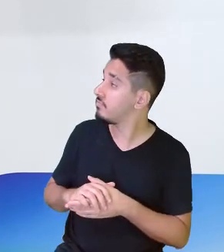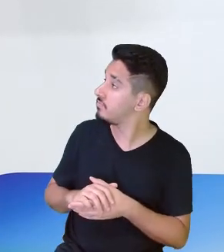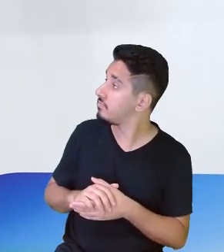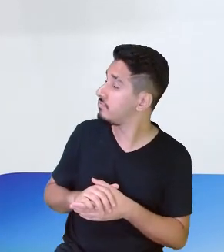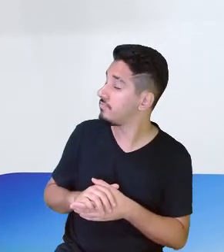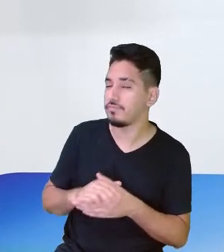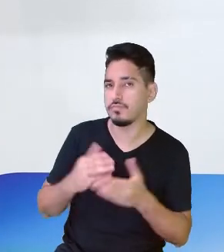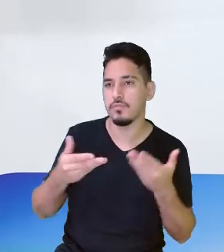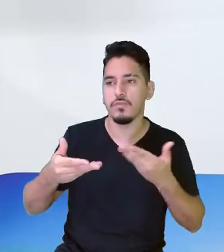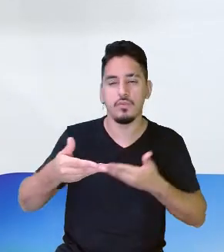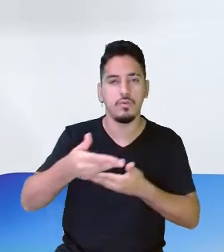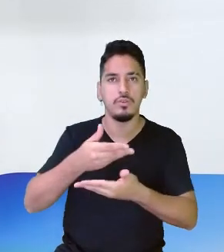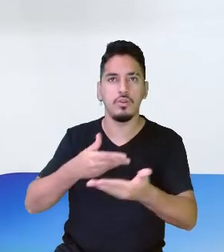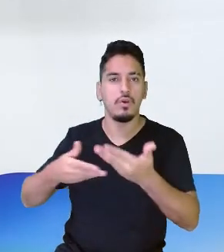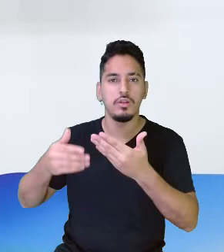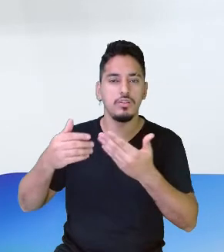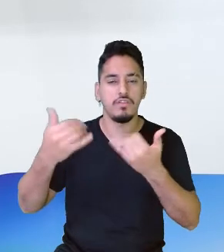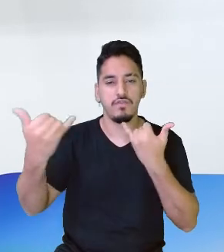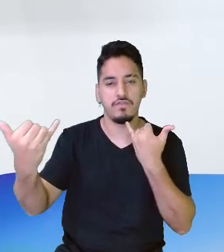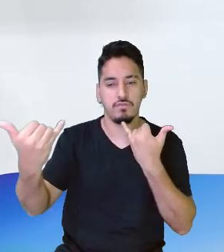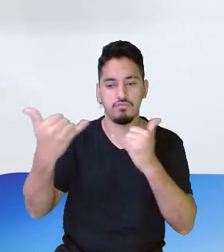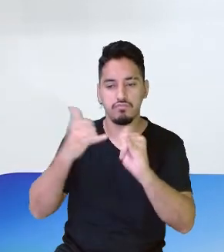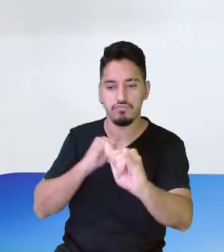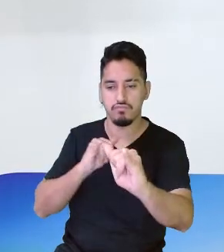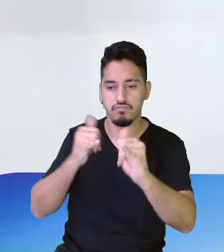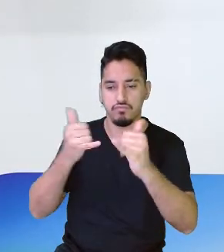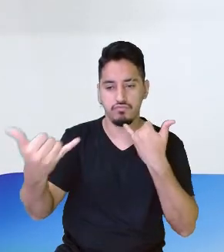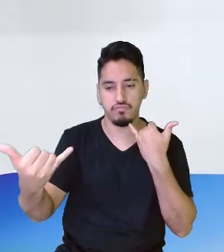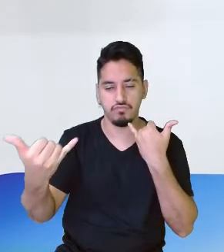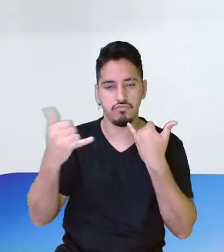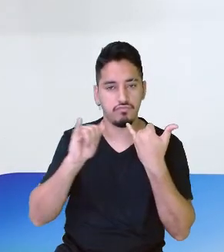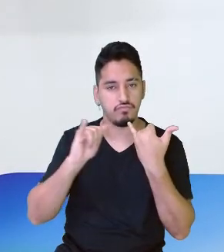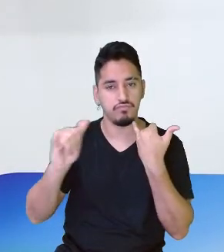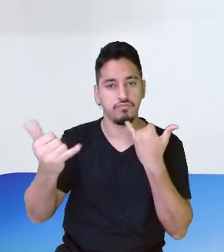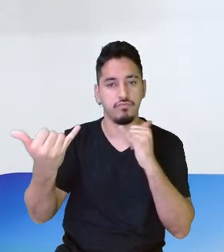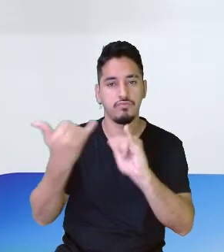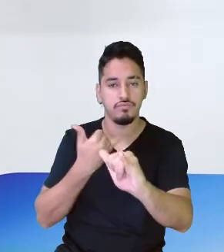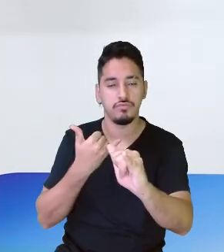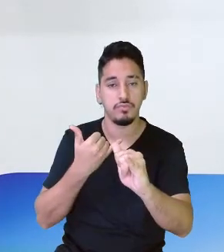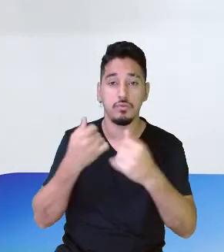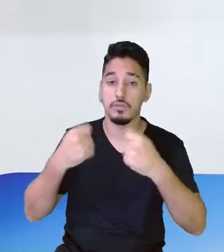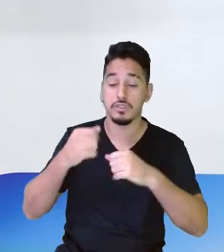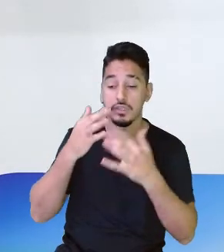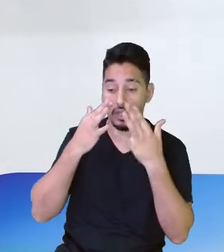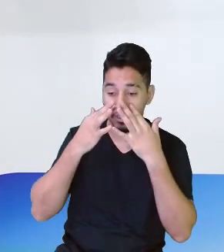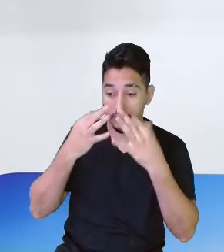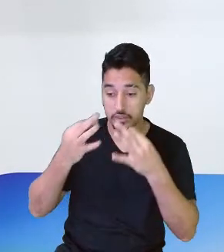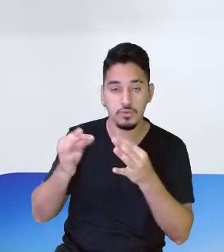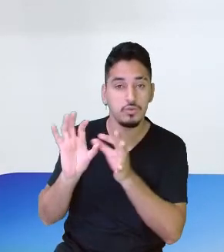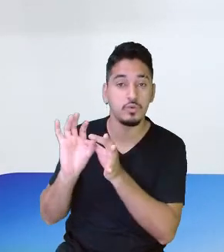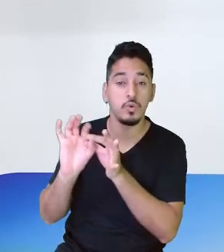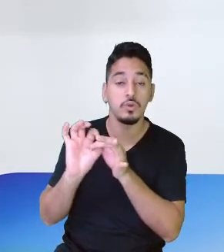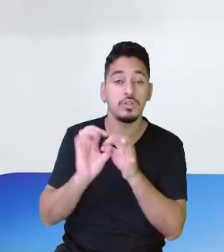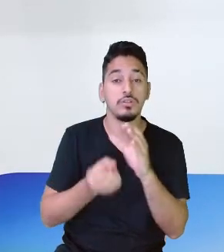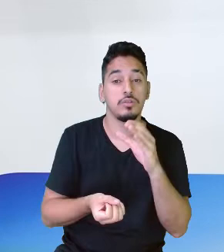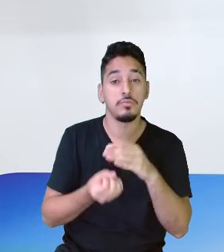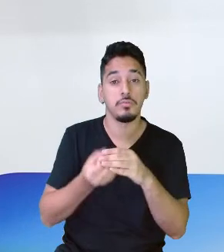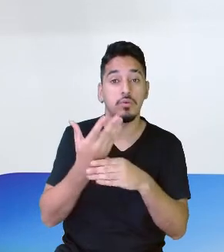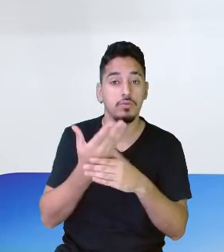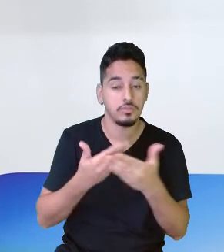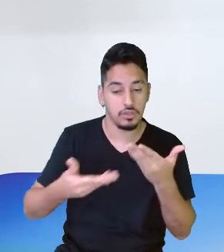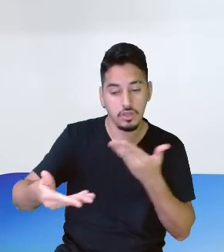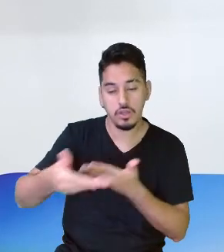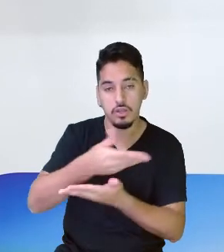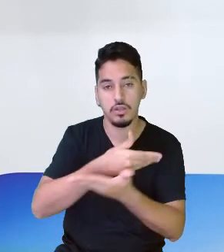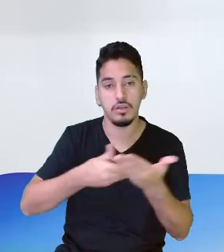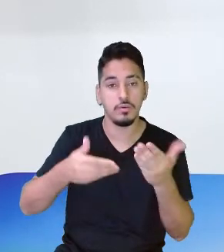Uma troca de informações é um texto. E a gente precisa sempre estar atento aos contextos de produção,